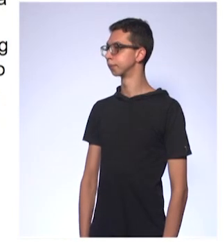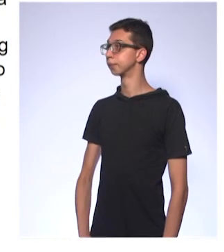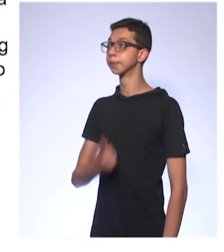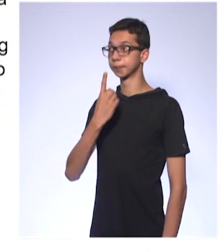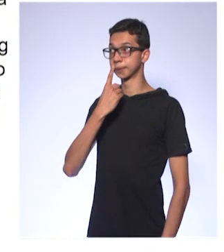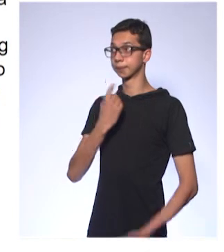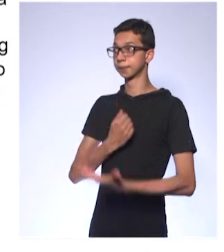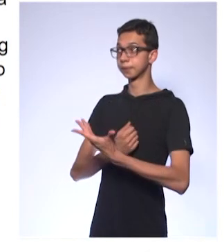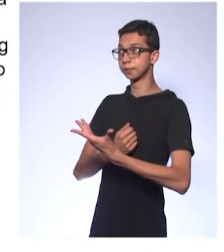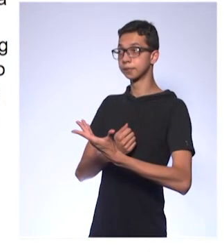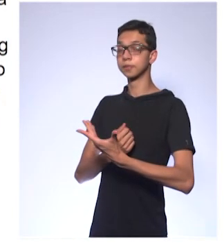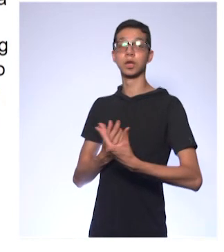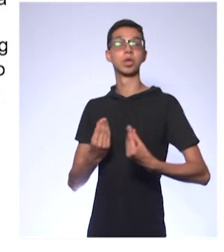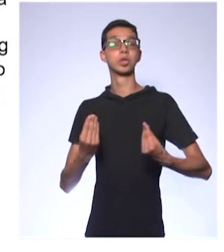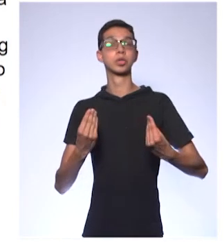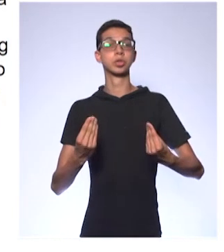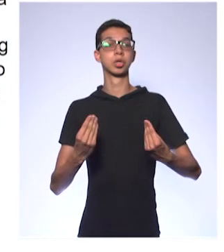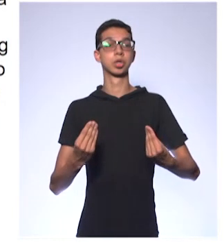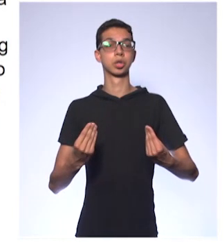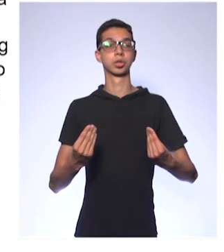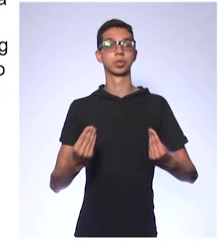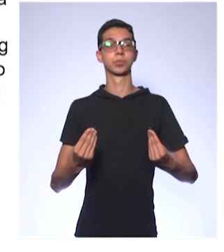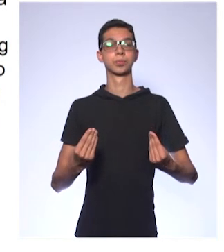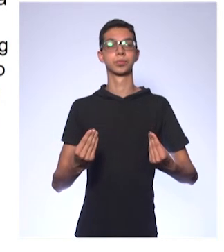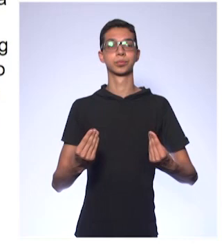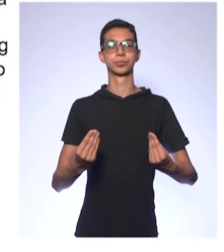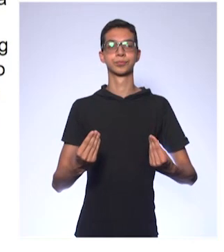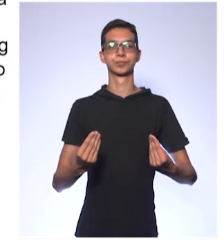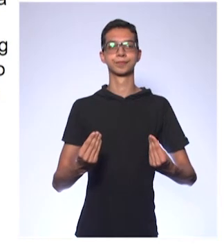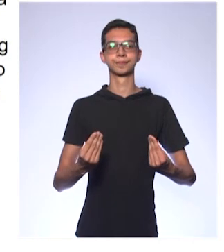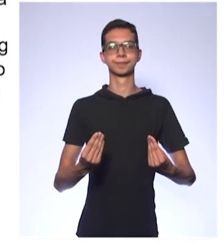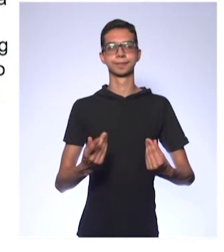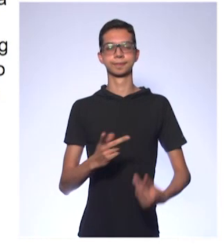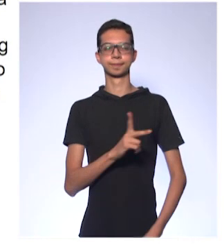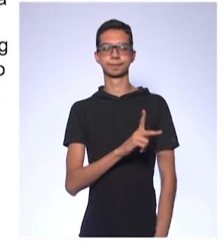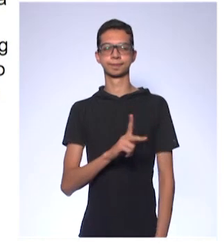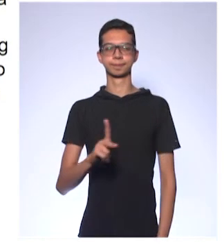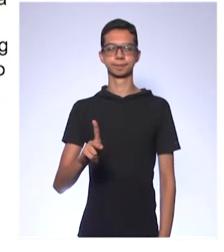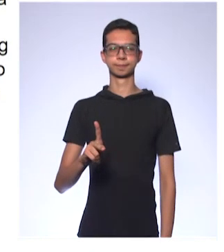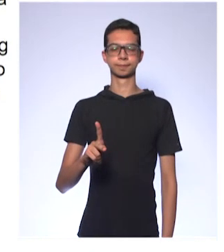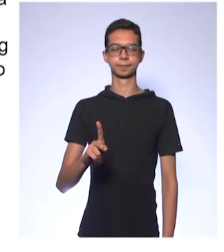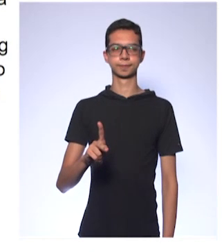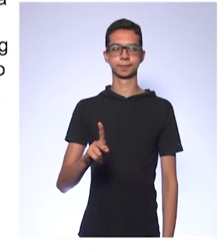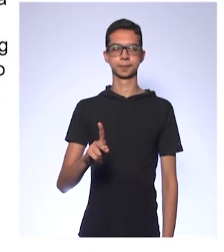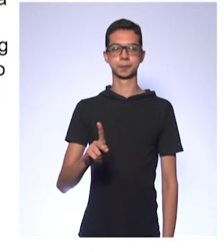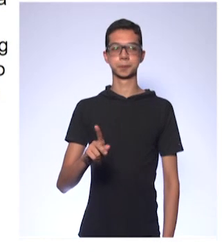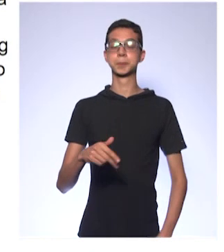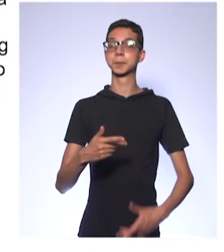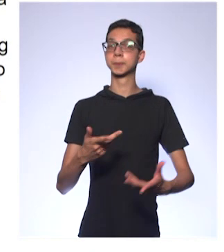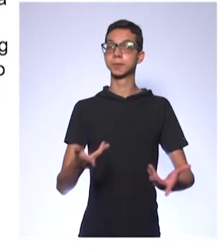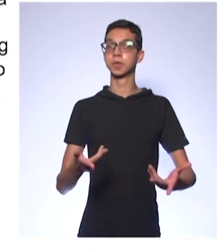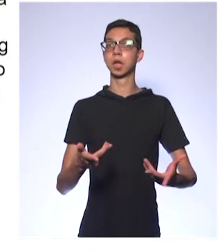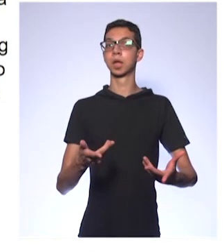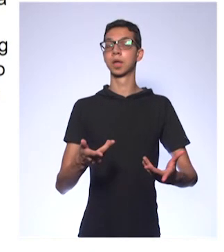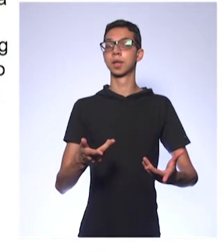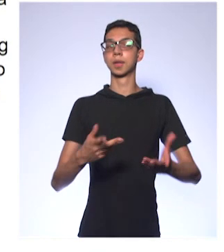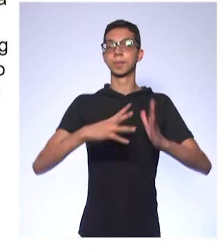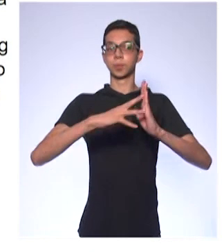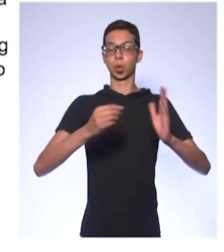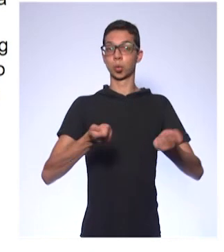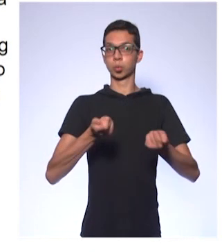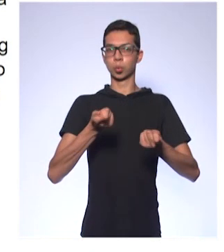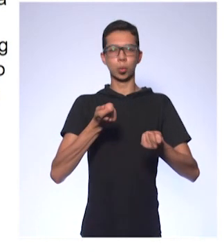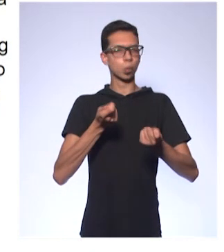Aqui, como subraya o presidente Jiang Yi, es una fórmula económica limpia.